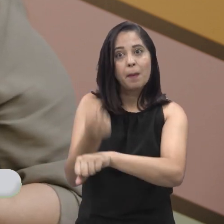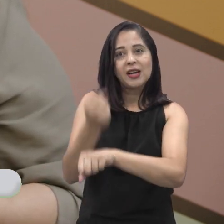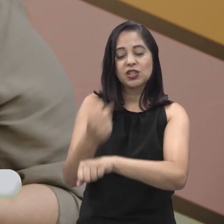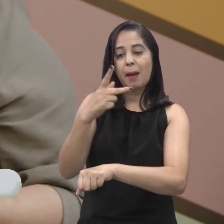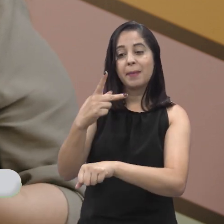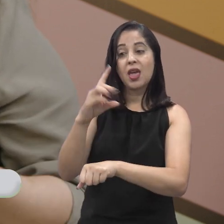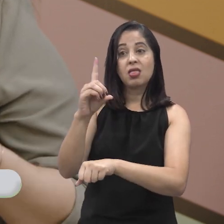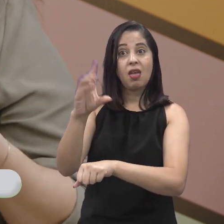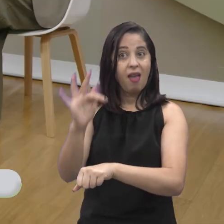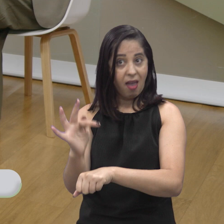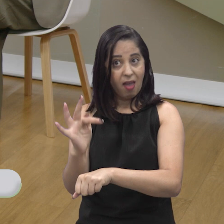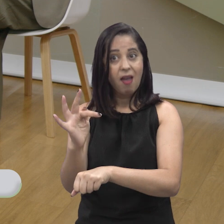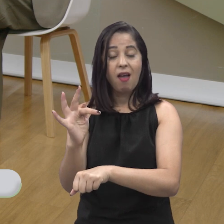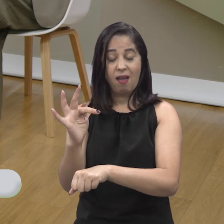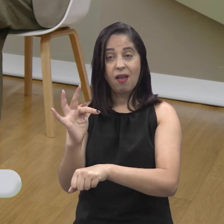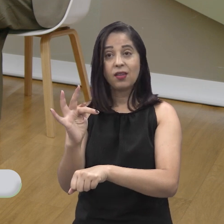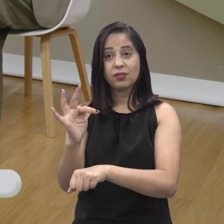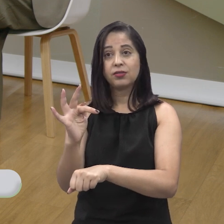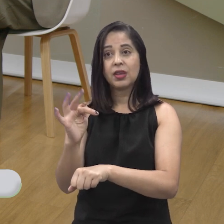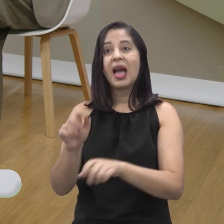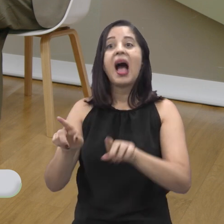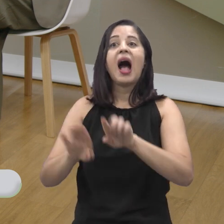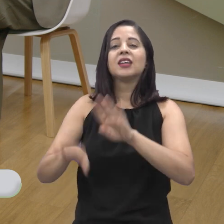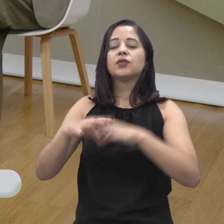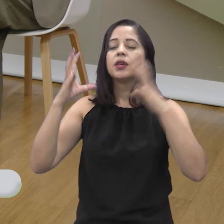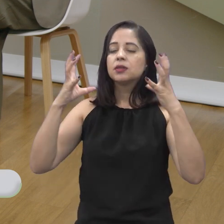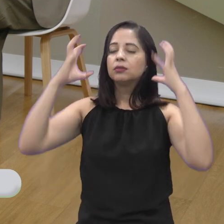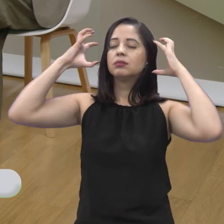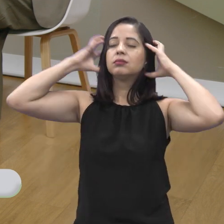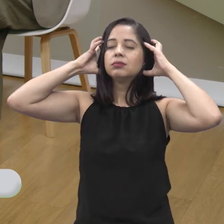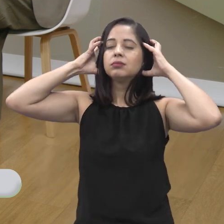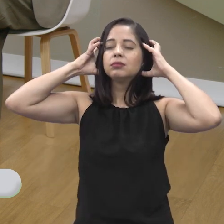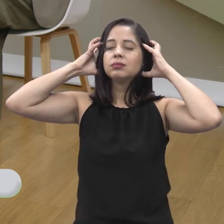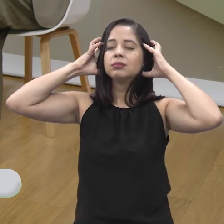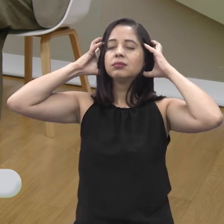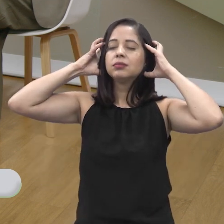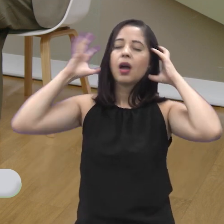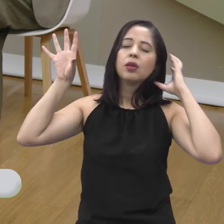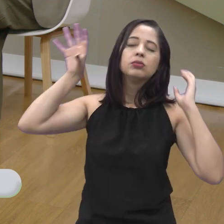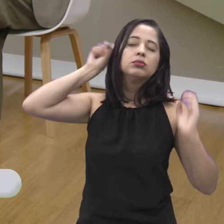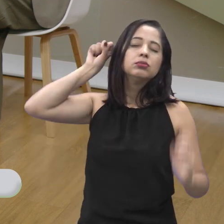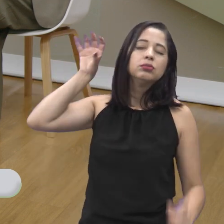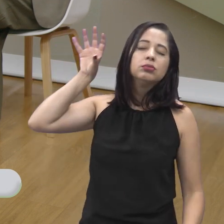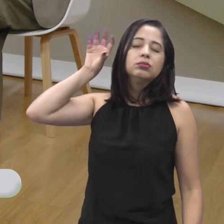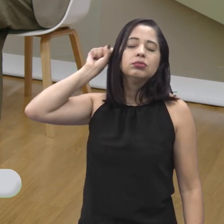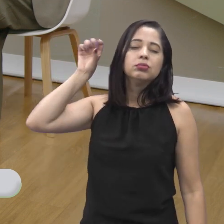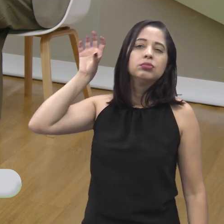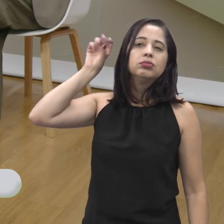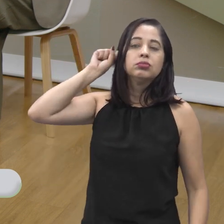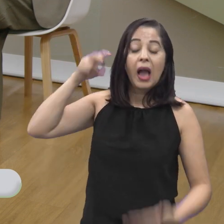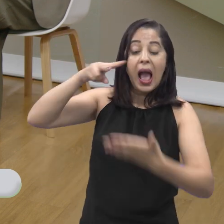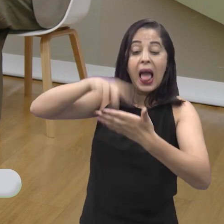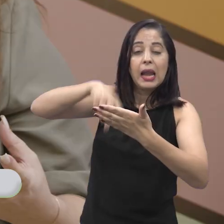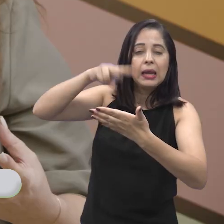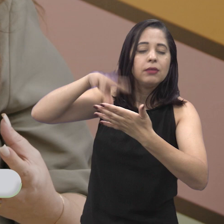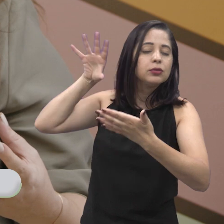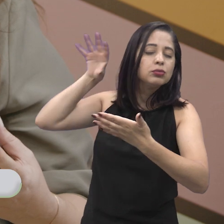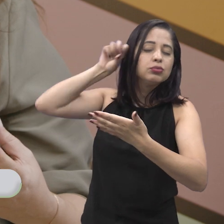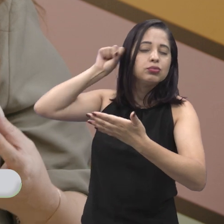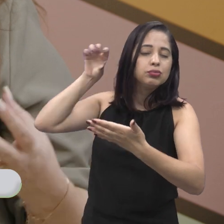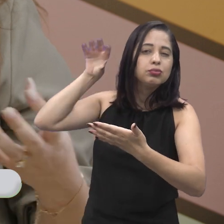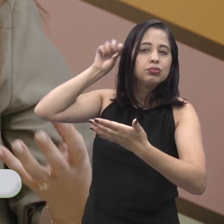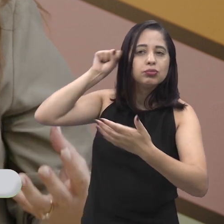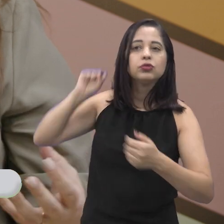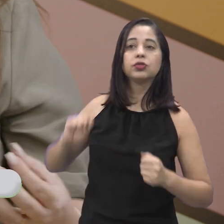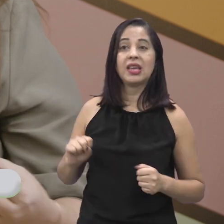um audiobook, né, sobre um autoconhecimento. Às vezes a psicoterapia ela é oferecida em algumas universidades, por exemplo, né,